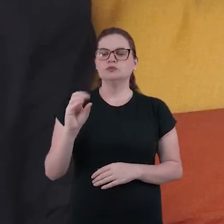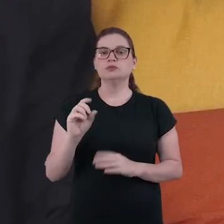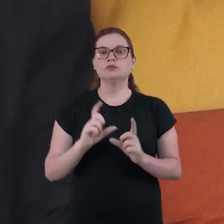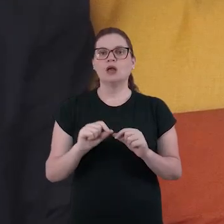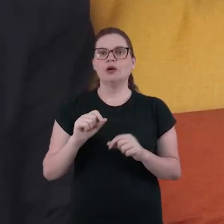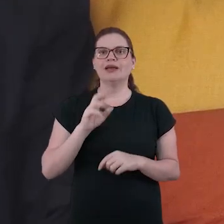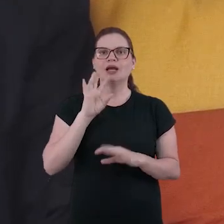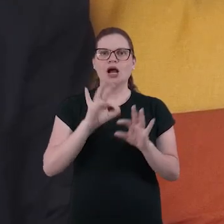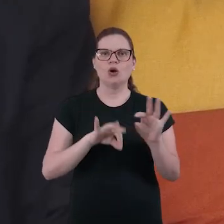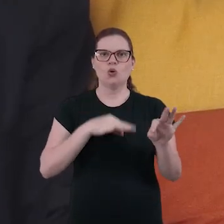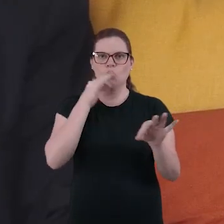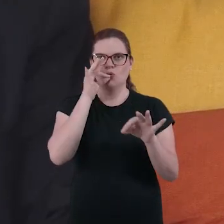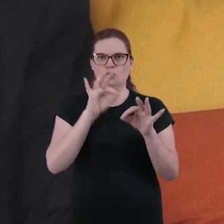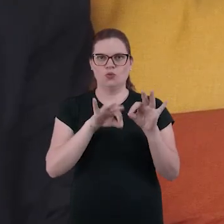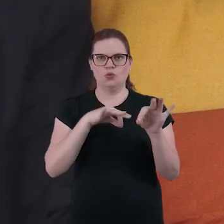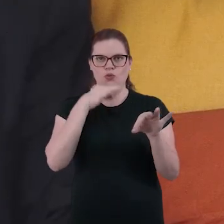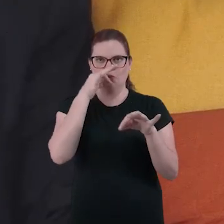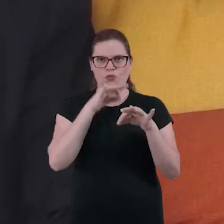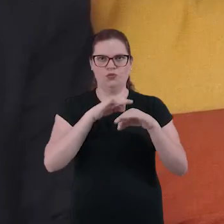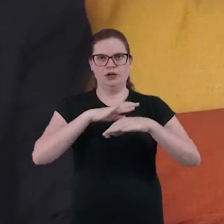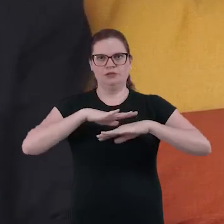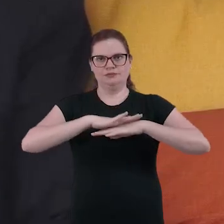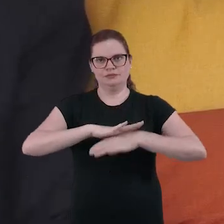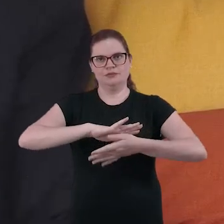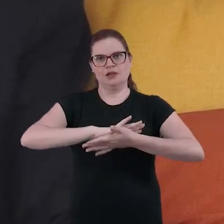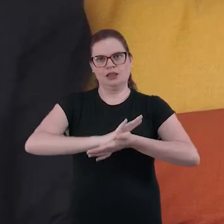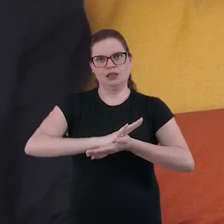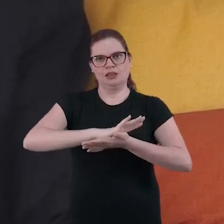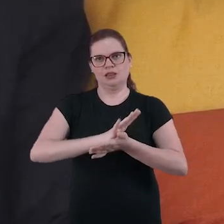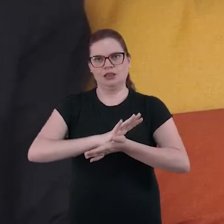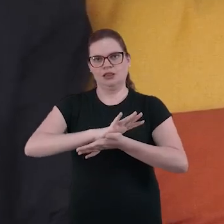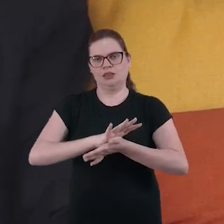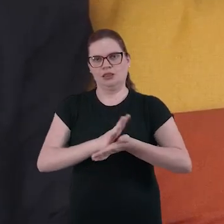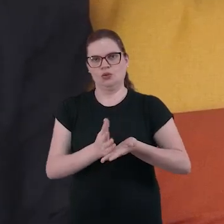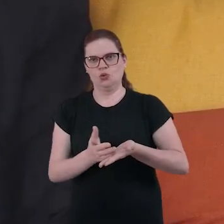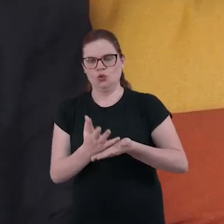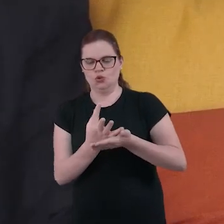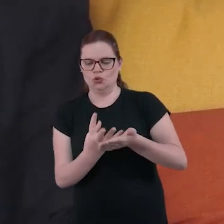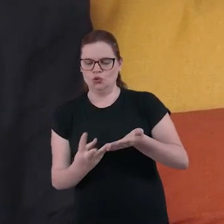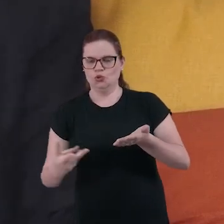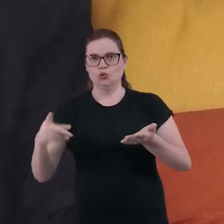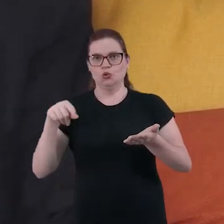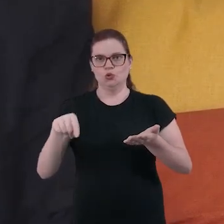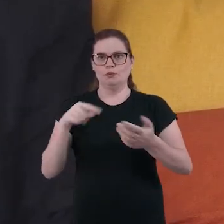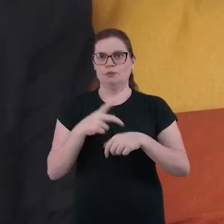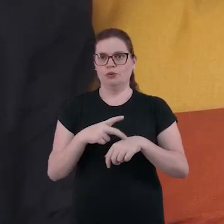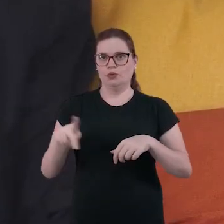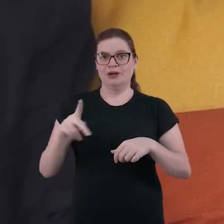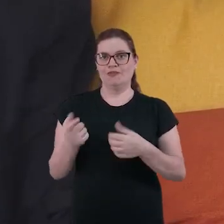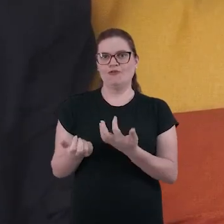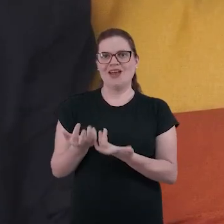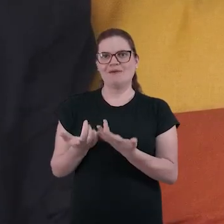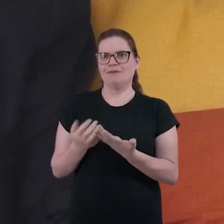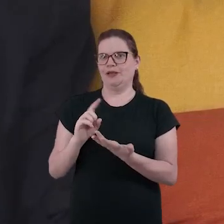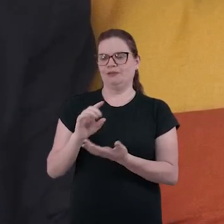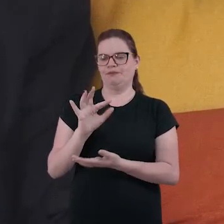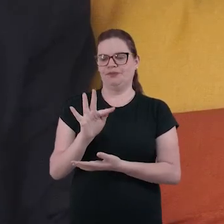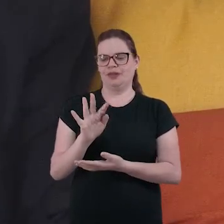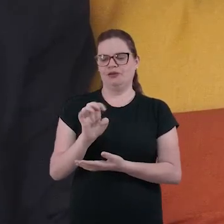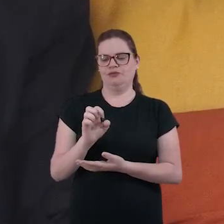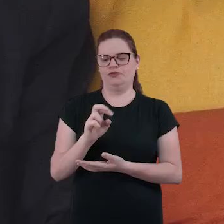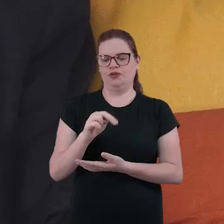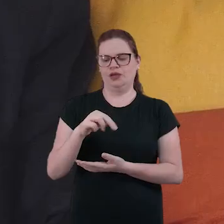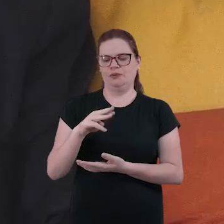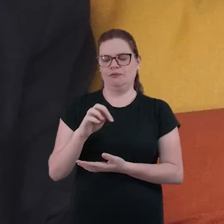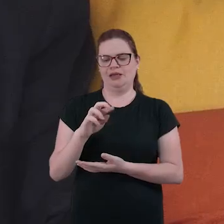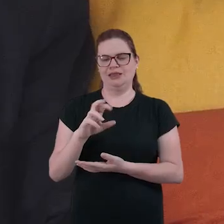verdade, o sumo da uva, né? Antes dela fermentar. Esse é o mosto. E fala da operação do Espírito Santo,